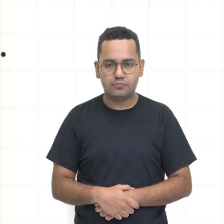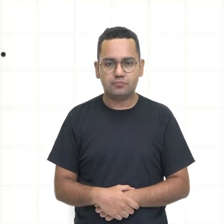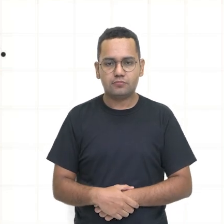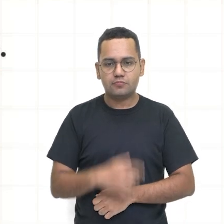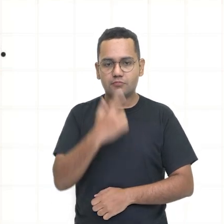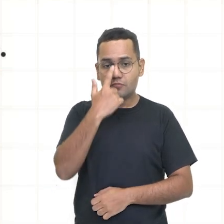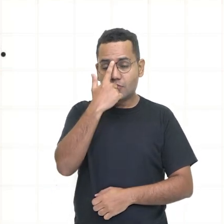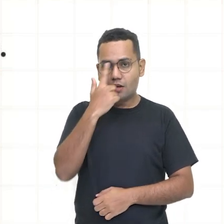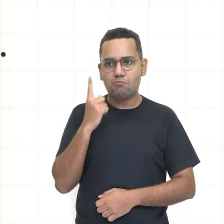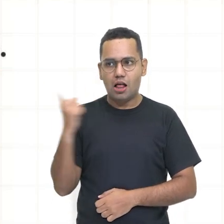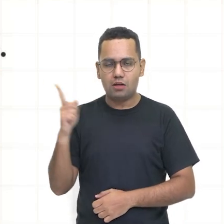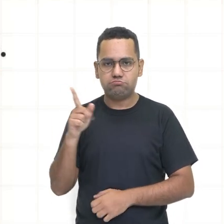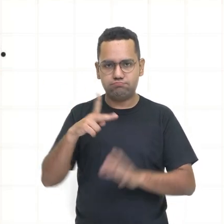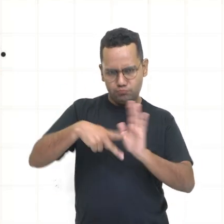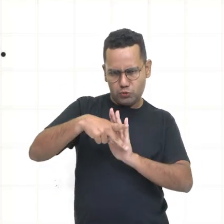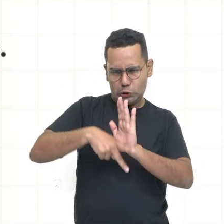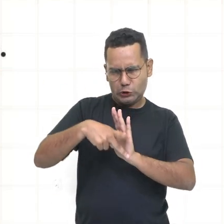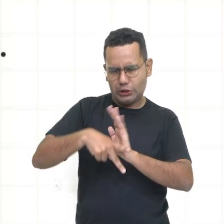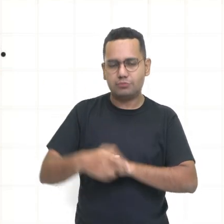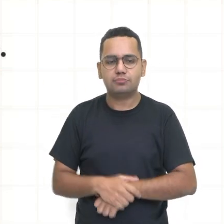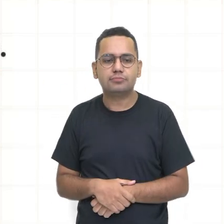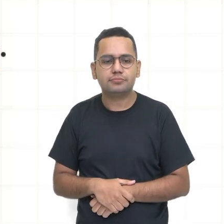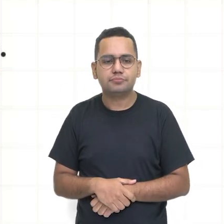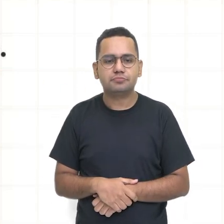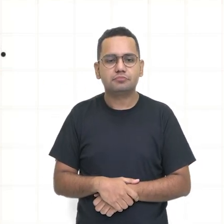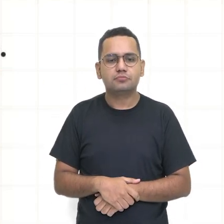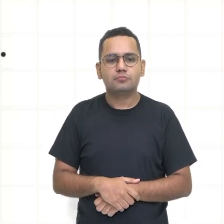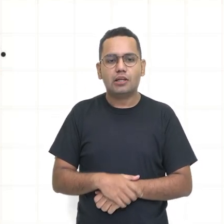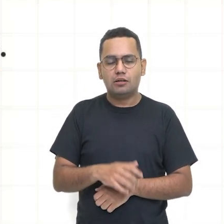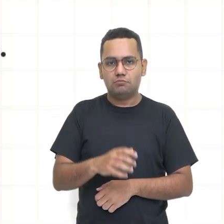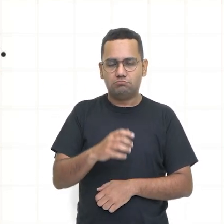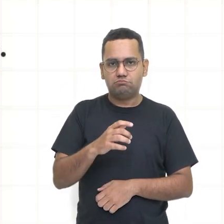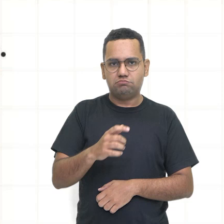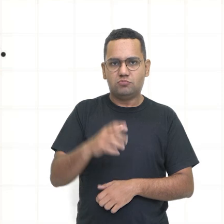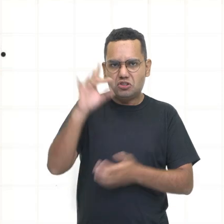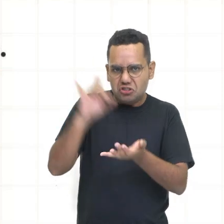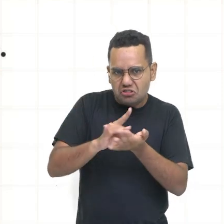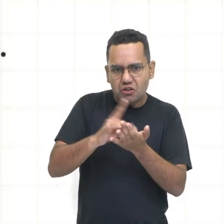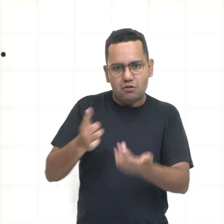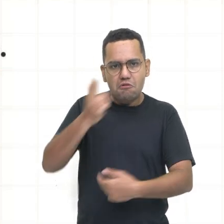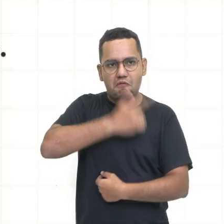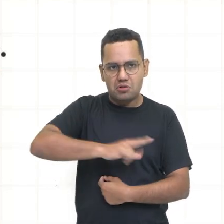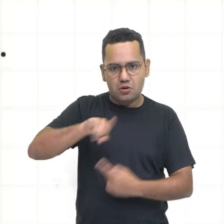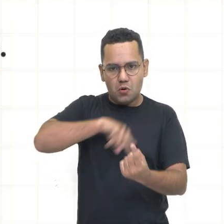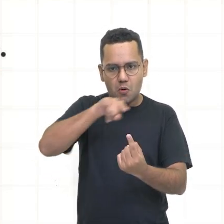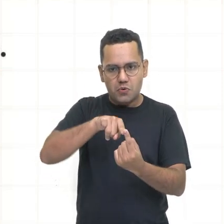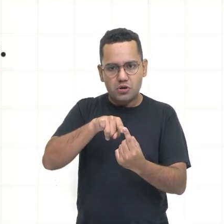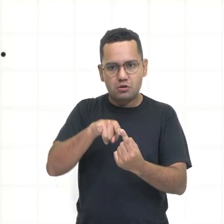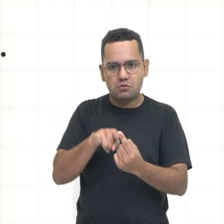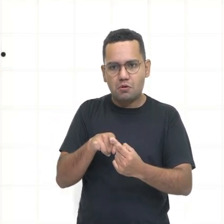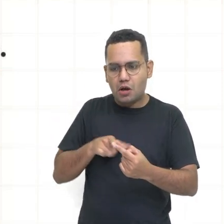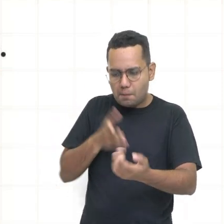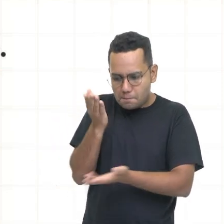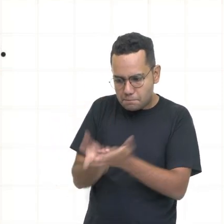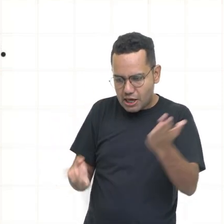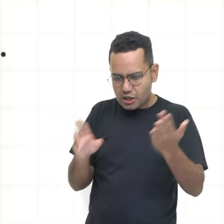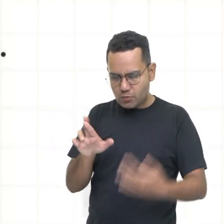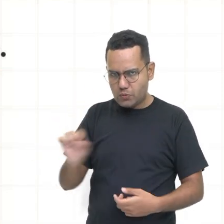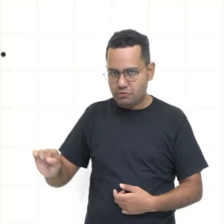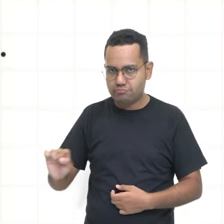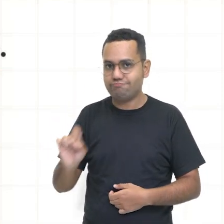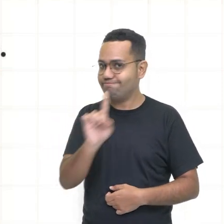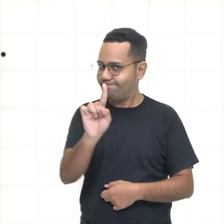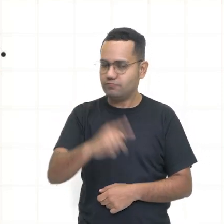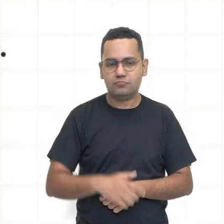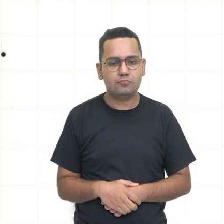Bem, essa operação não vai atingir seu objetivo inicial, que era justamente derrotar a União Soviética. Milhões